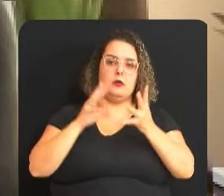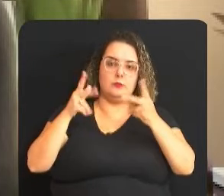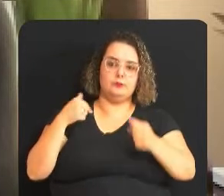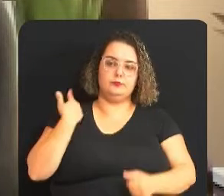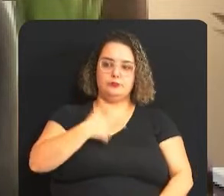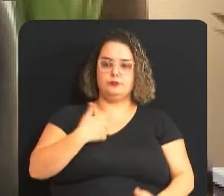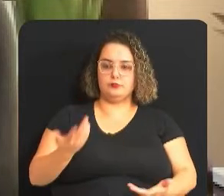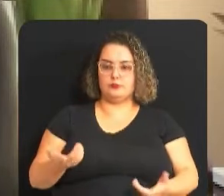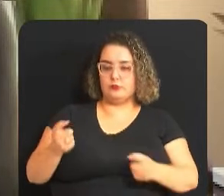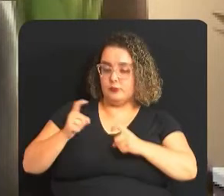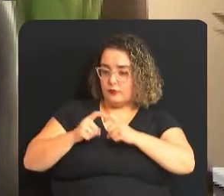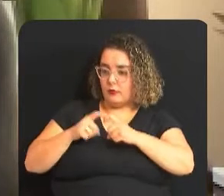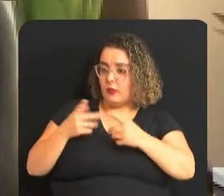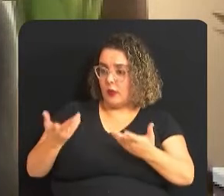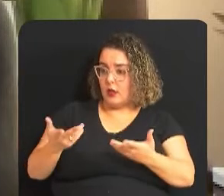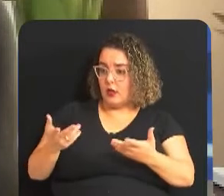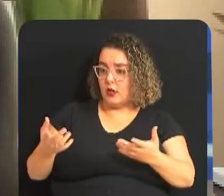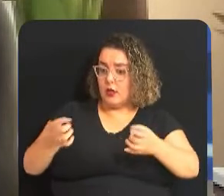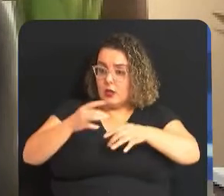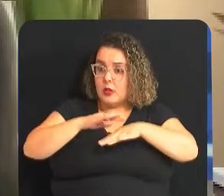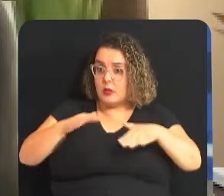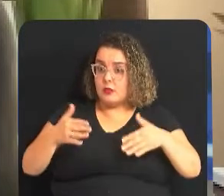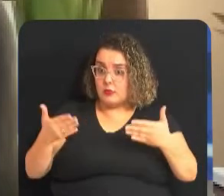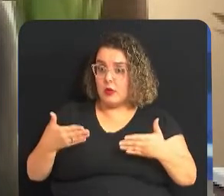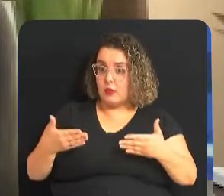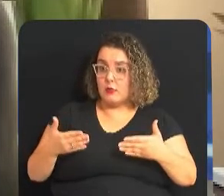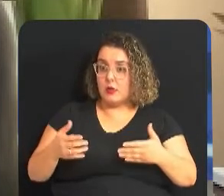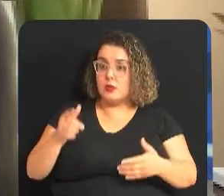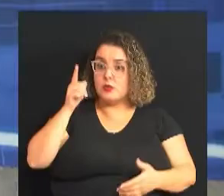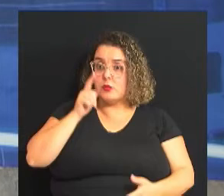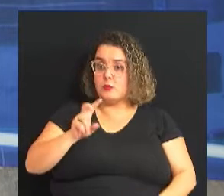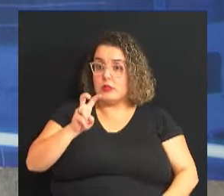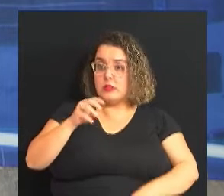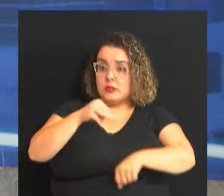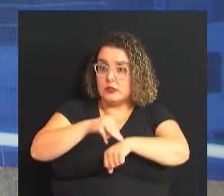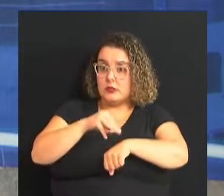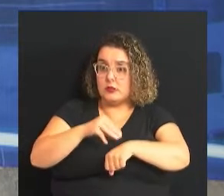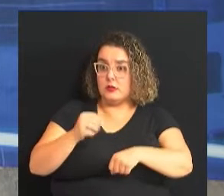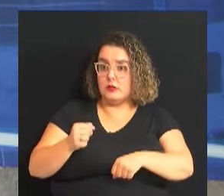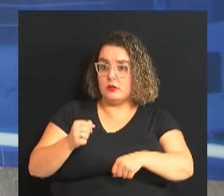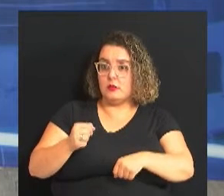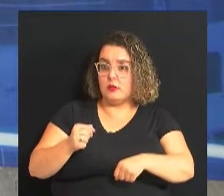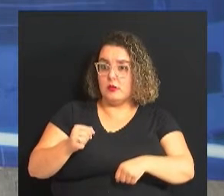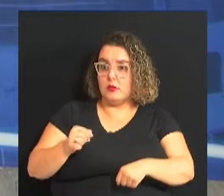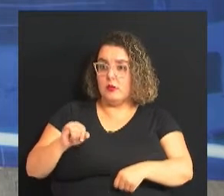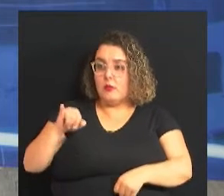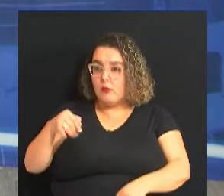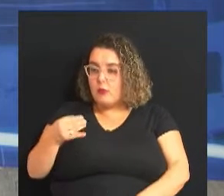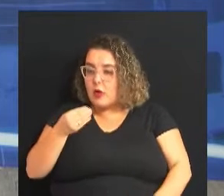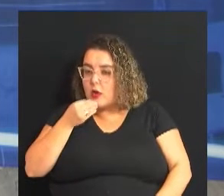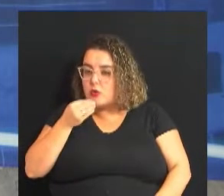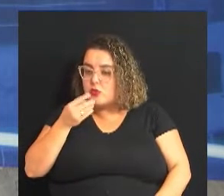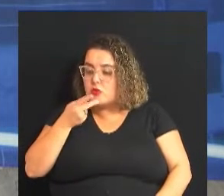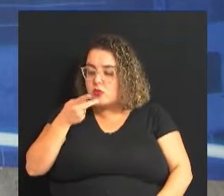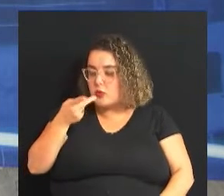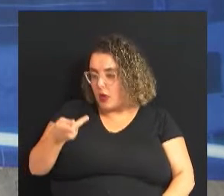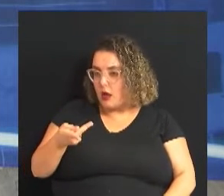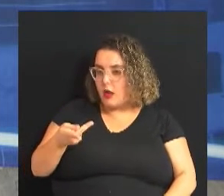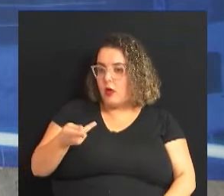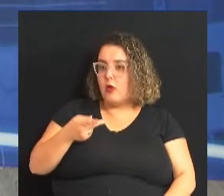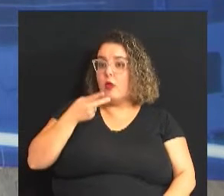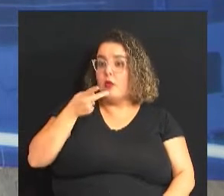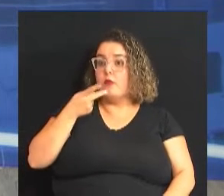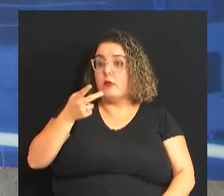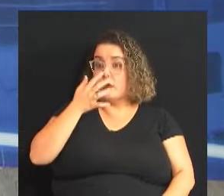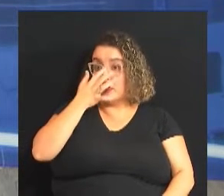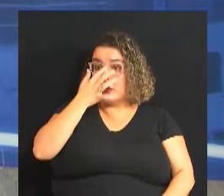eu ia encerrar com o senhor, mas eu consegui mais 5 minutinhos aqui, porque puxando aí uma fala do senhor, a gente falou muito